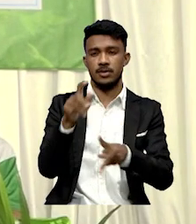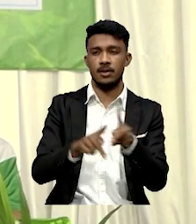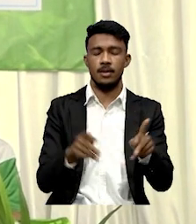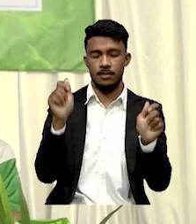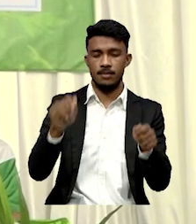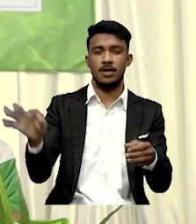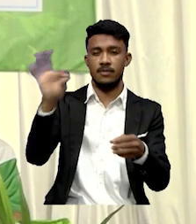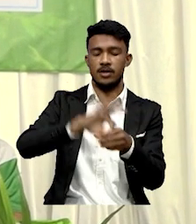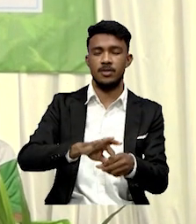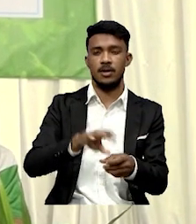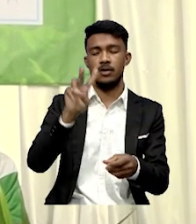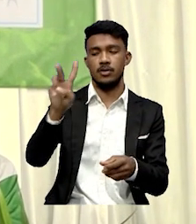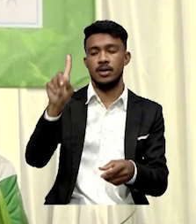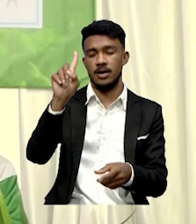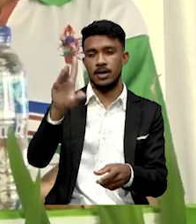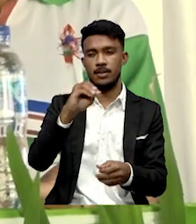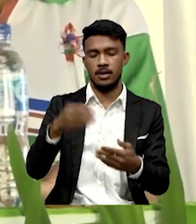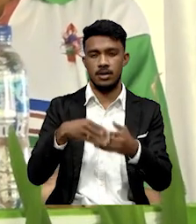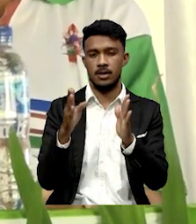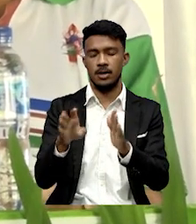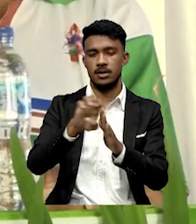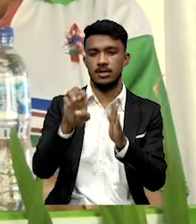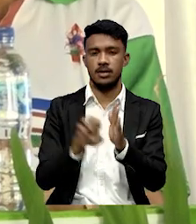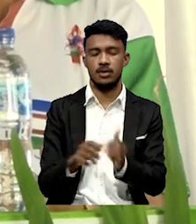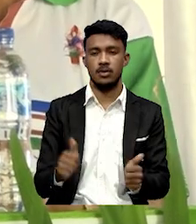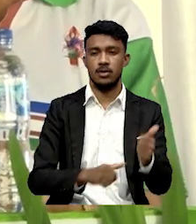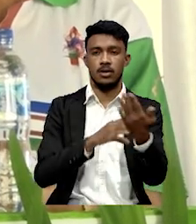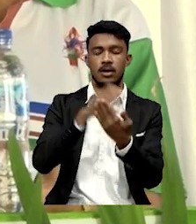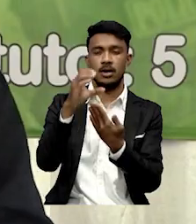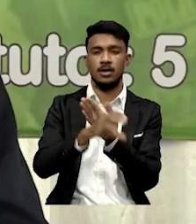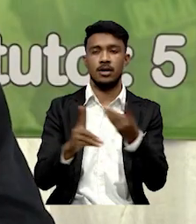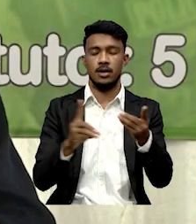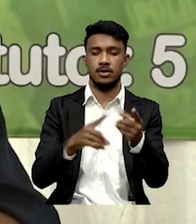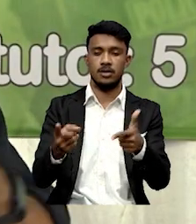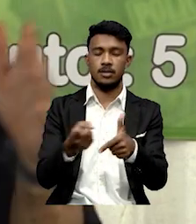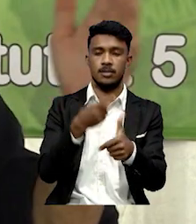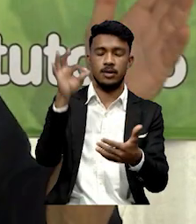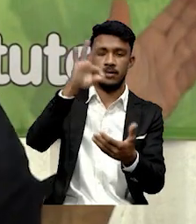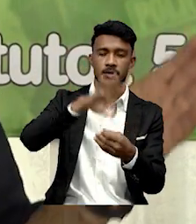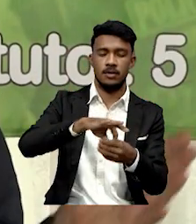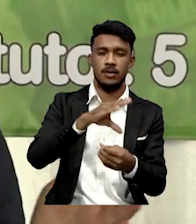rua, ida, ba lidera estado de Né. Tuir calendário eleição ba segunda volta se halau